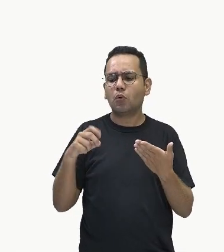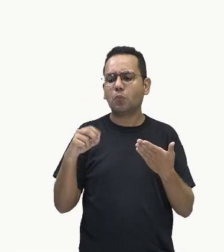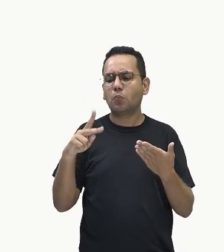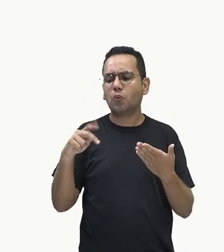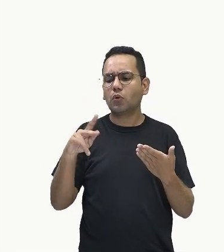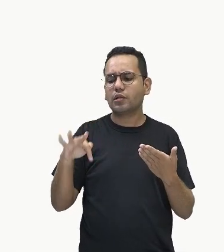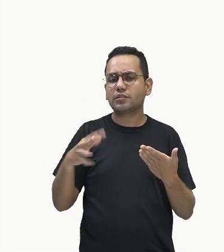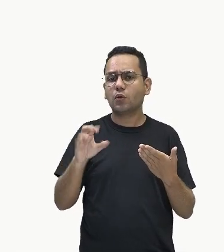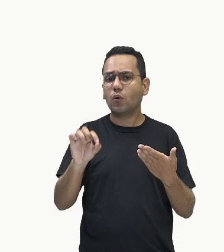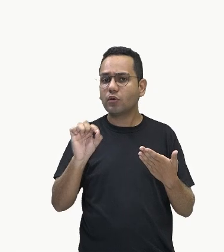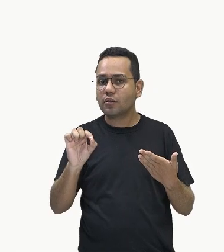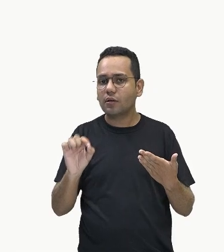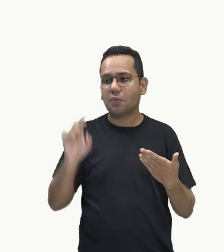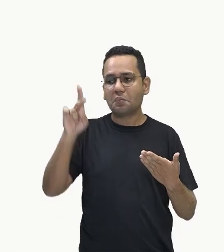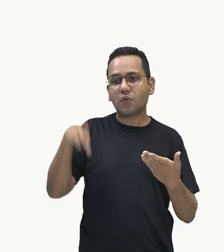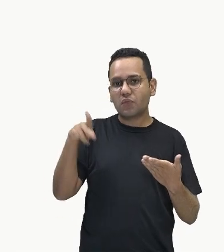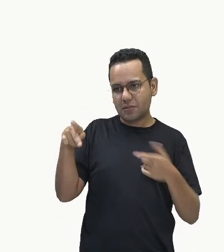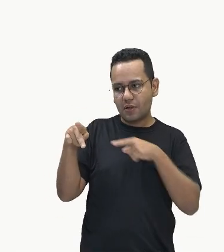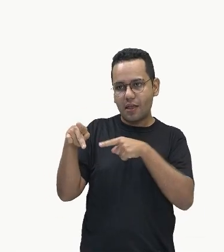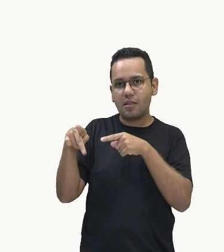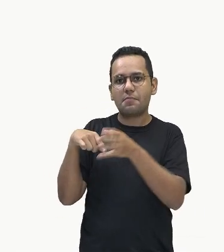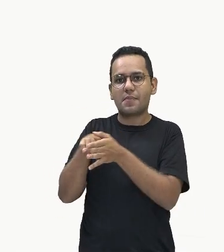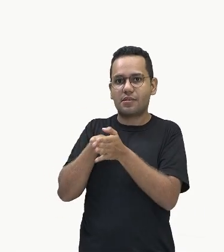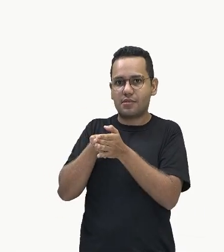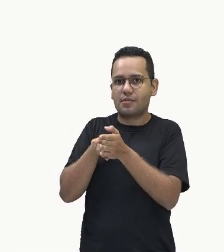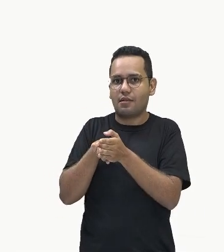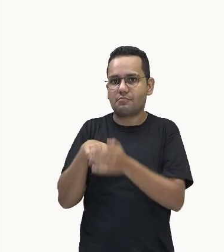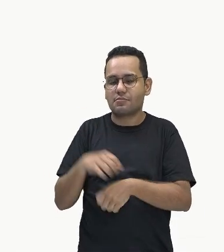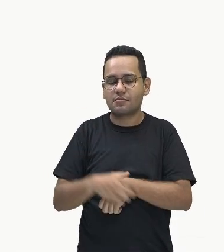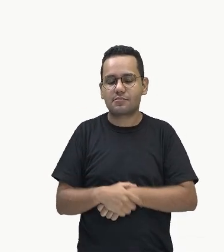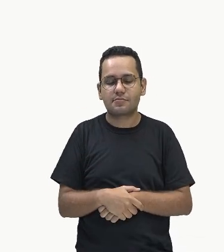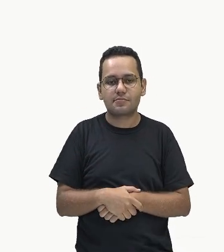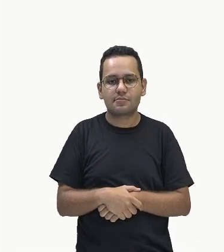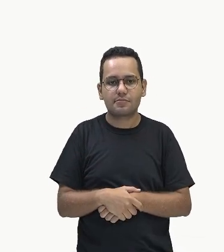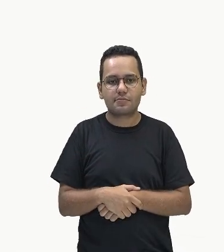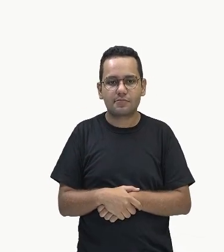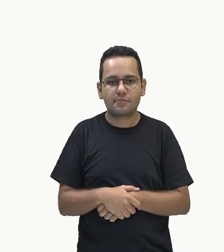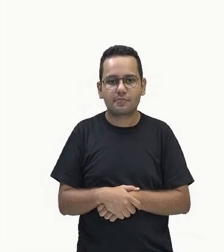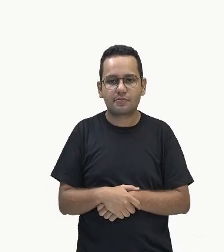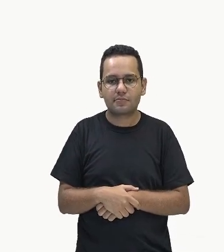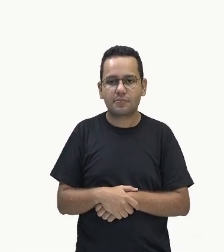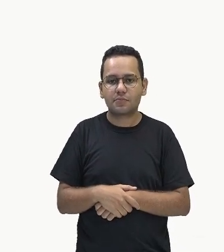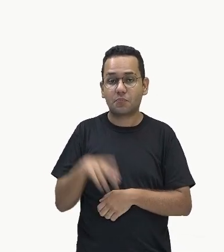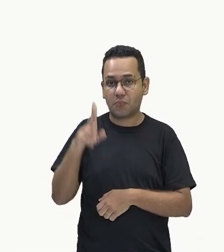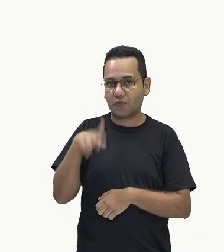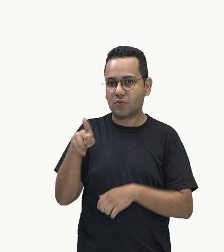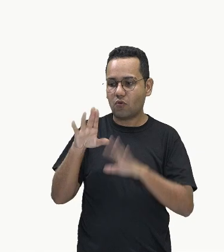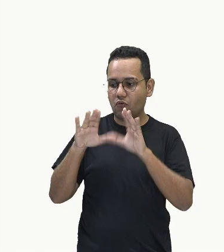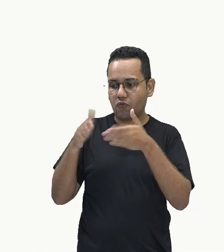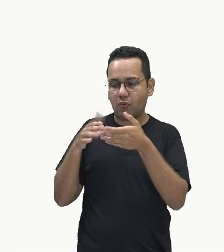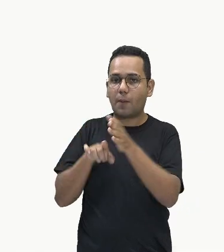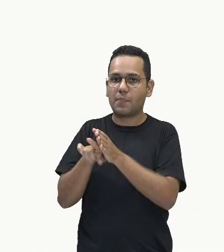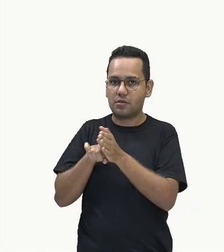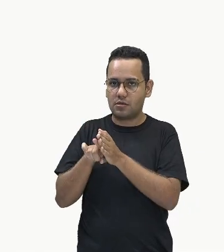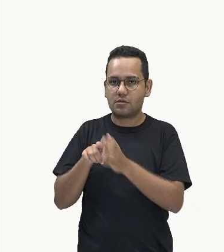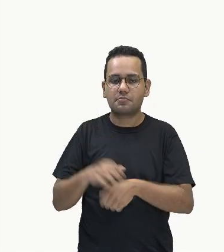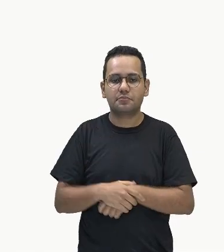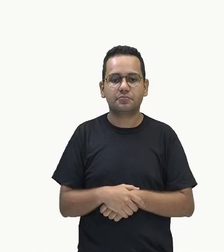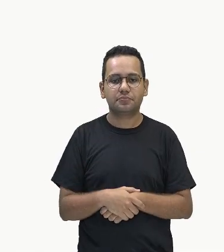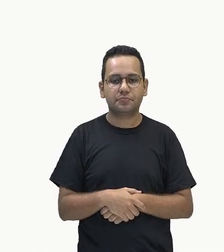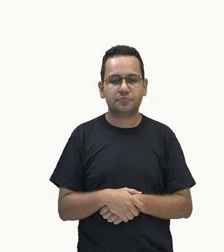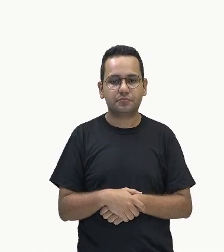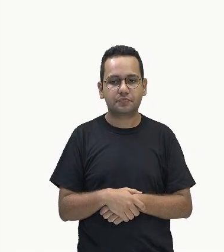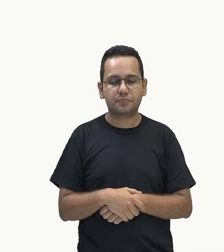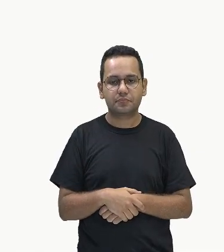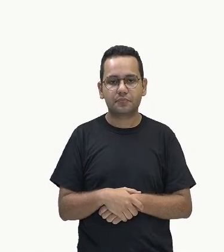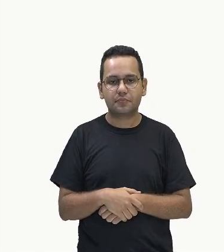o quê? Os professores. Tudo bem? Então, esses elementos, tá? A